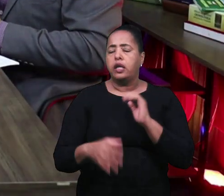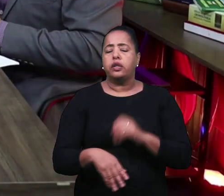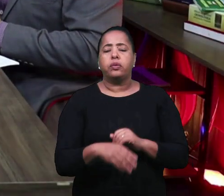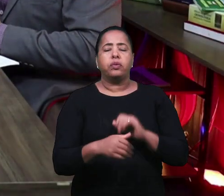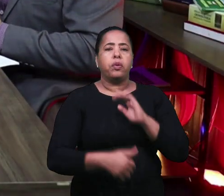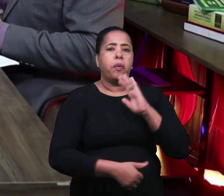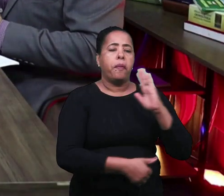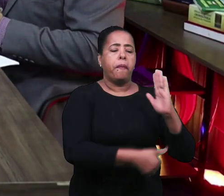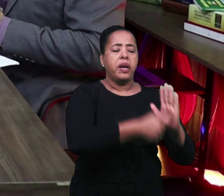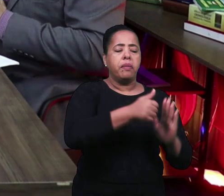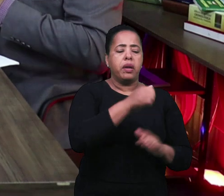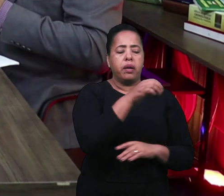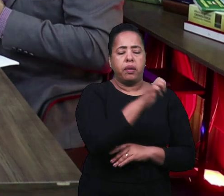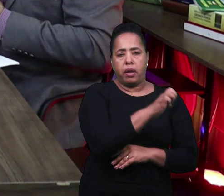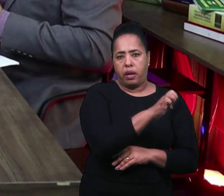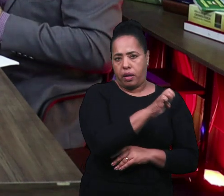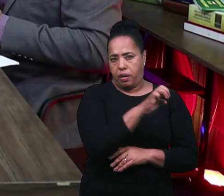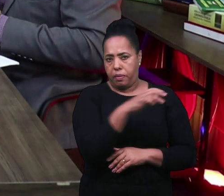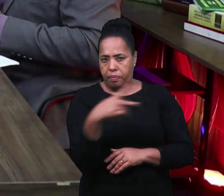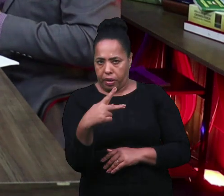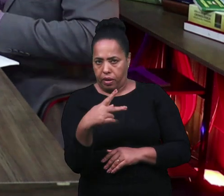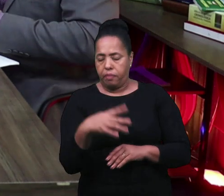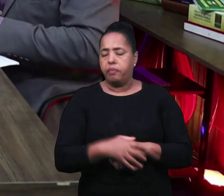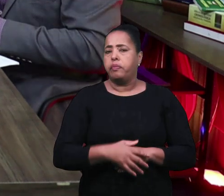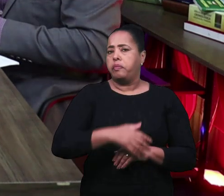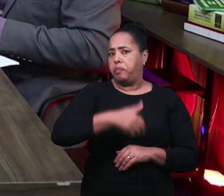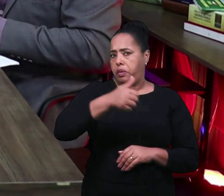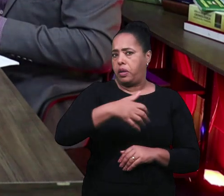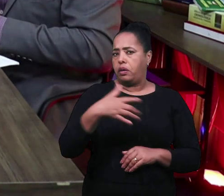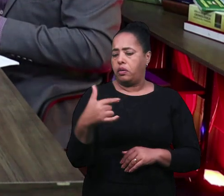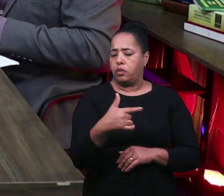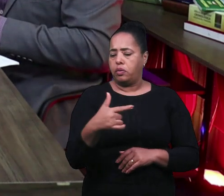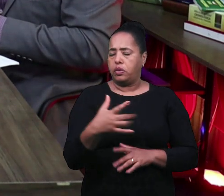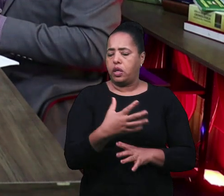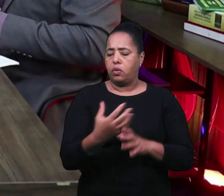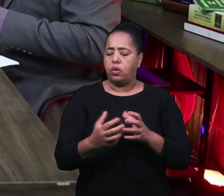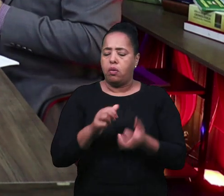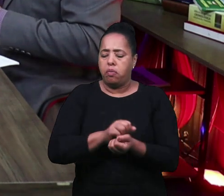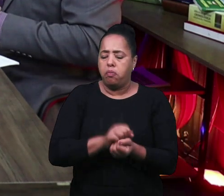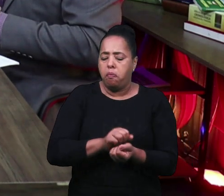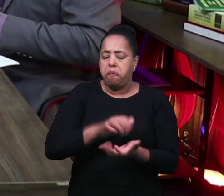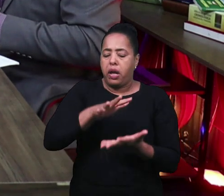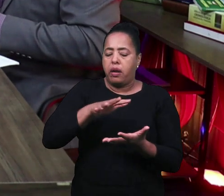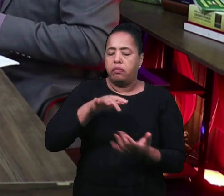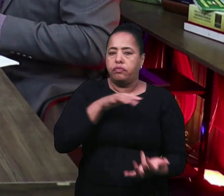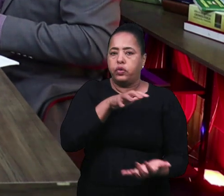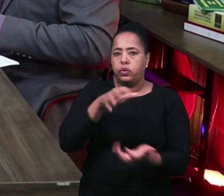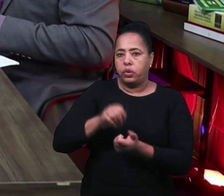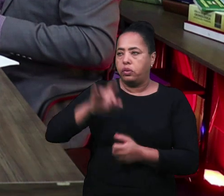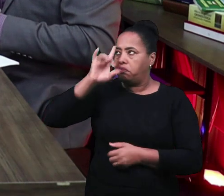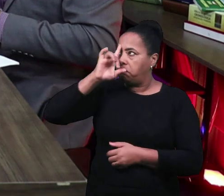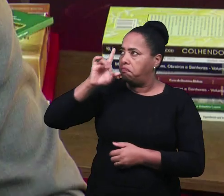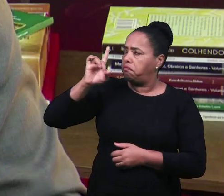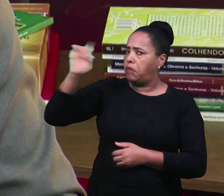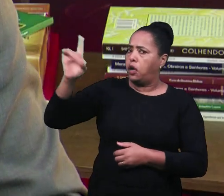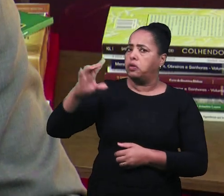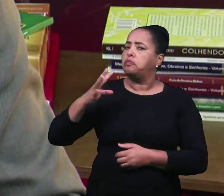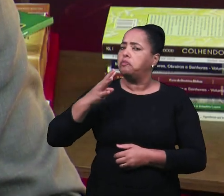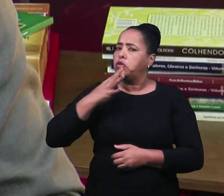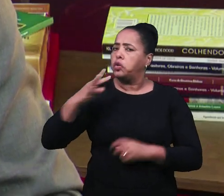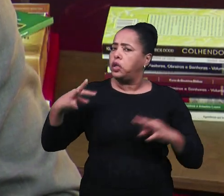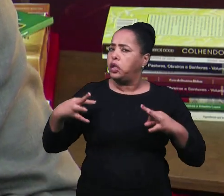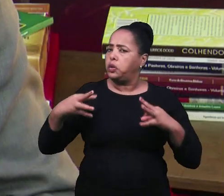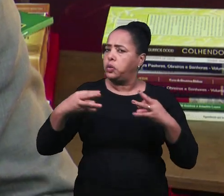que nós falamos aqui sobre o primeiro, o segundo episódio sobre a criação de todas as coisas, Deus, como um Deus onisciente,